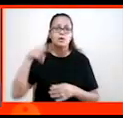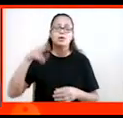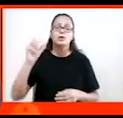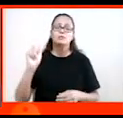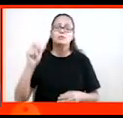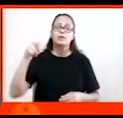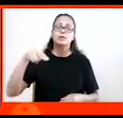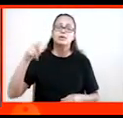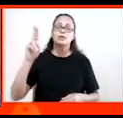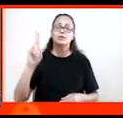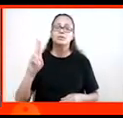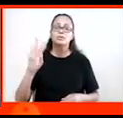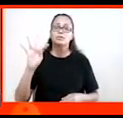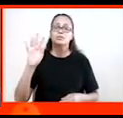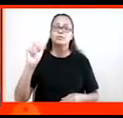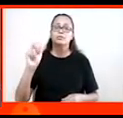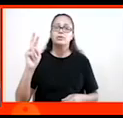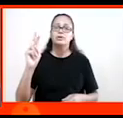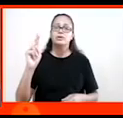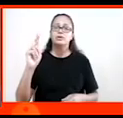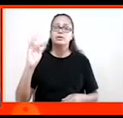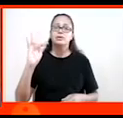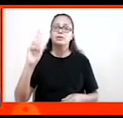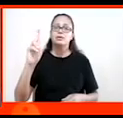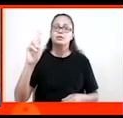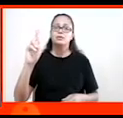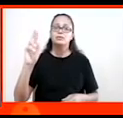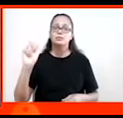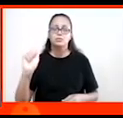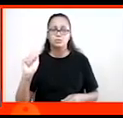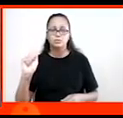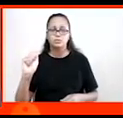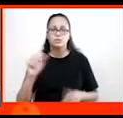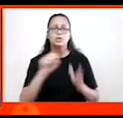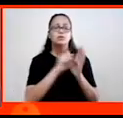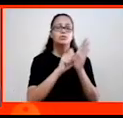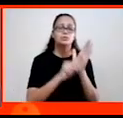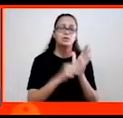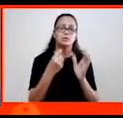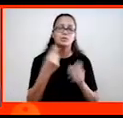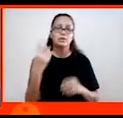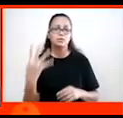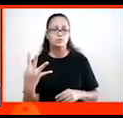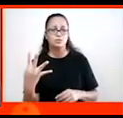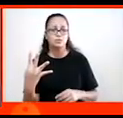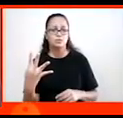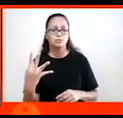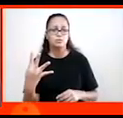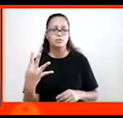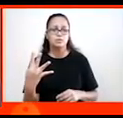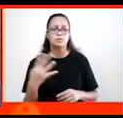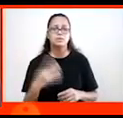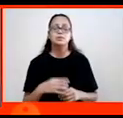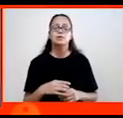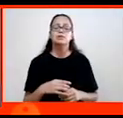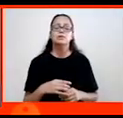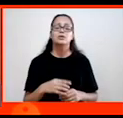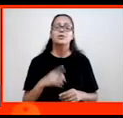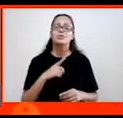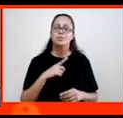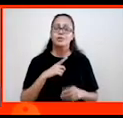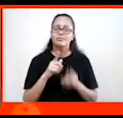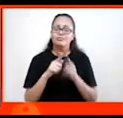manufatura. Ela surgiu ali no século XIV. Por que surgiu a manufatura? Em consequência, principalmente, do aumento